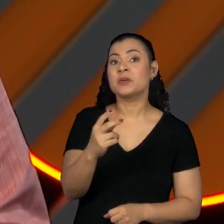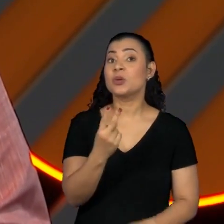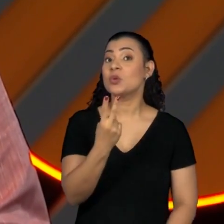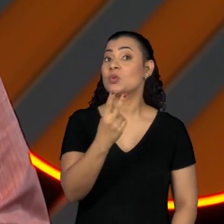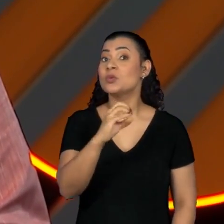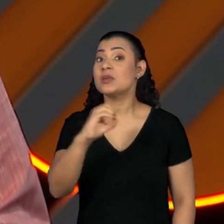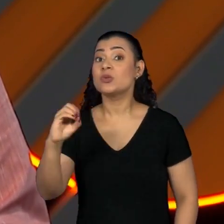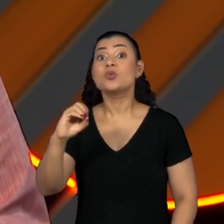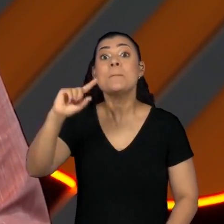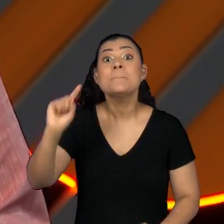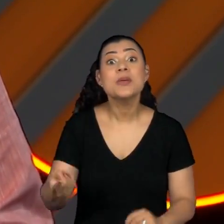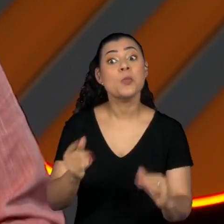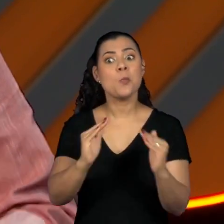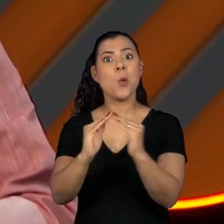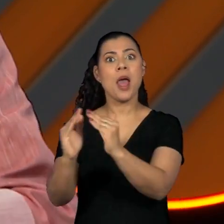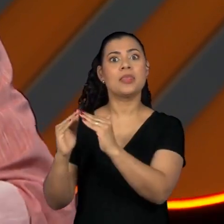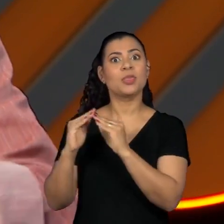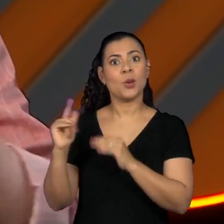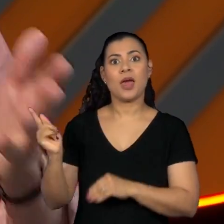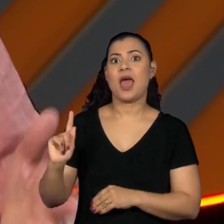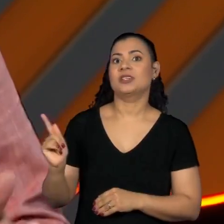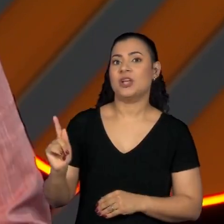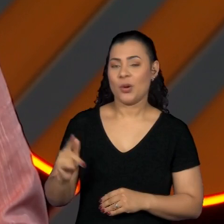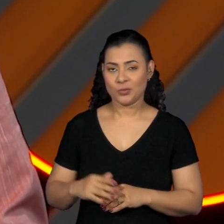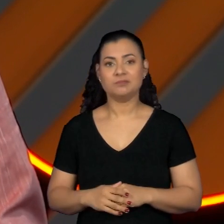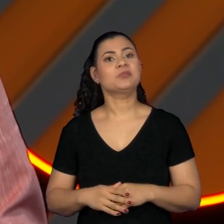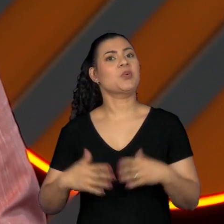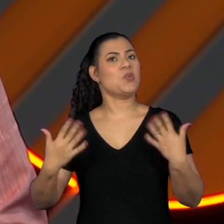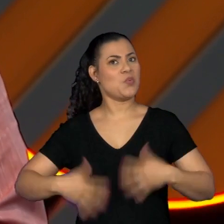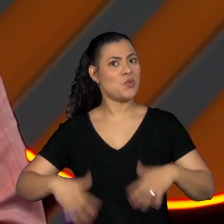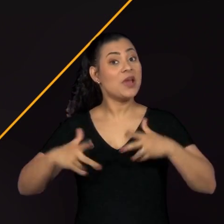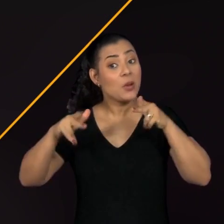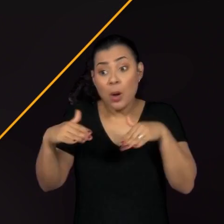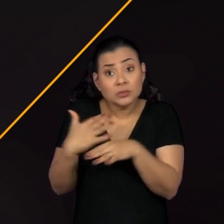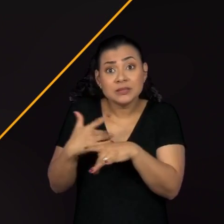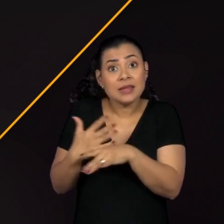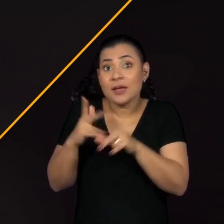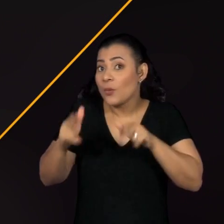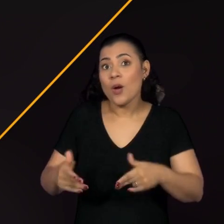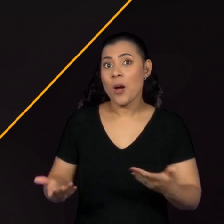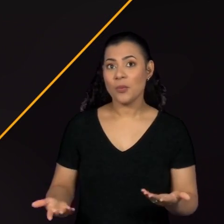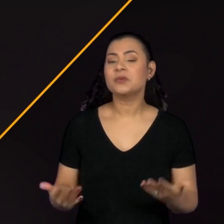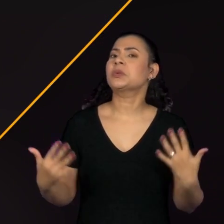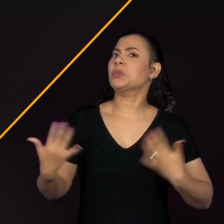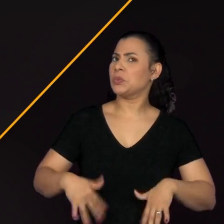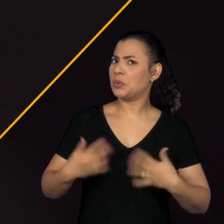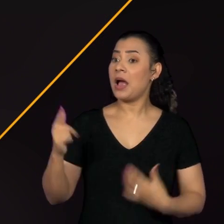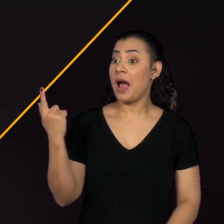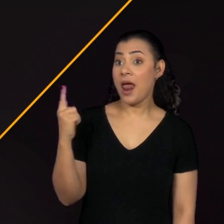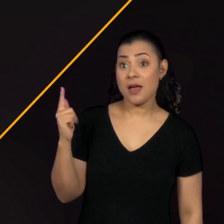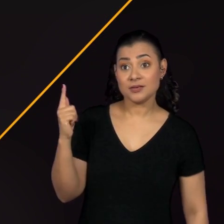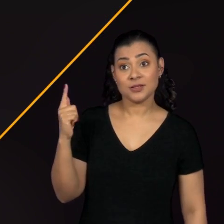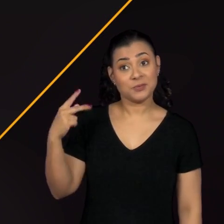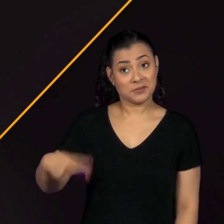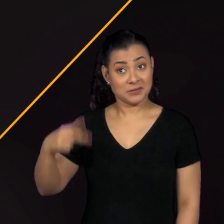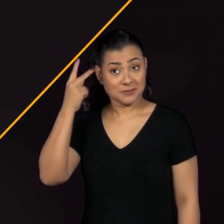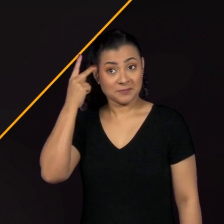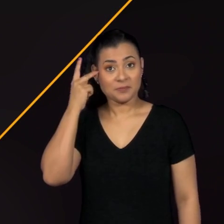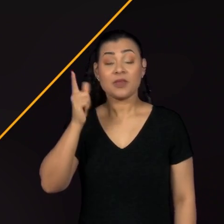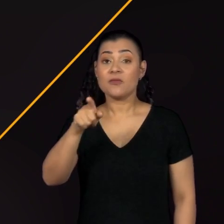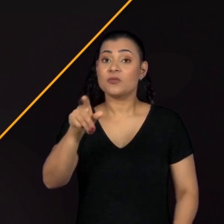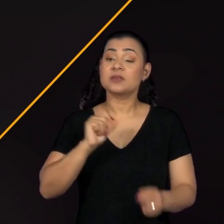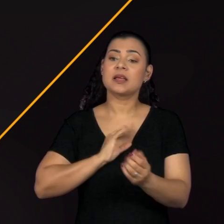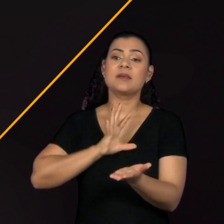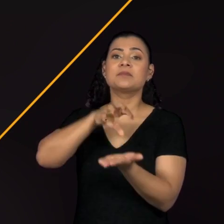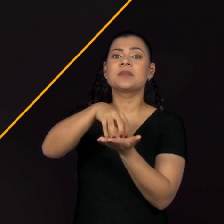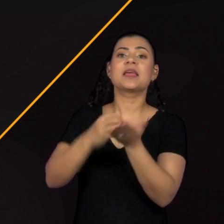200 mil habitantes, que seria uma grande cidade, né? E lá no Grajaú, você criou o CAPS,